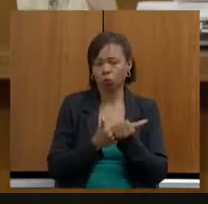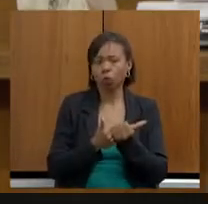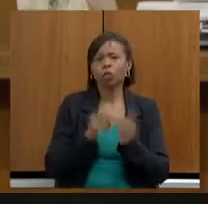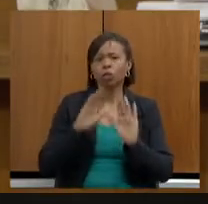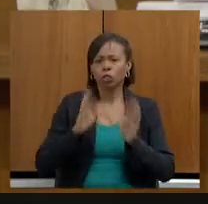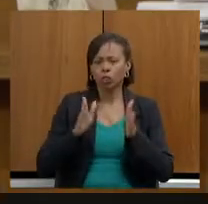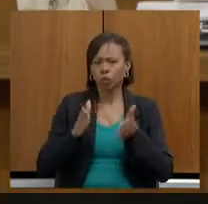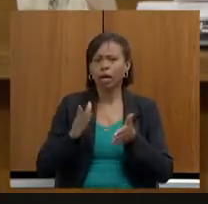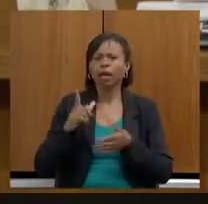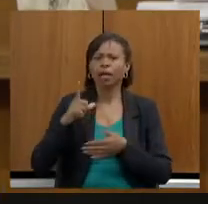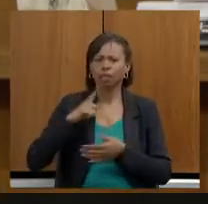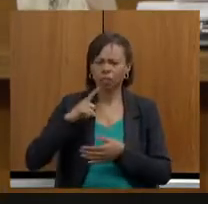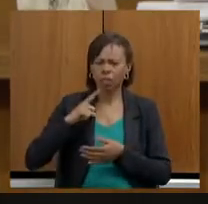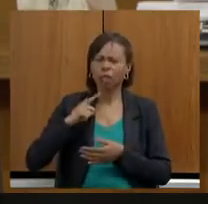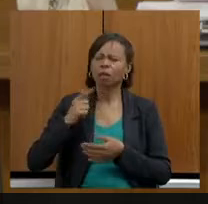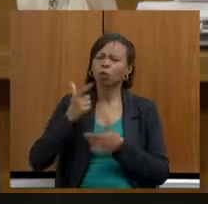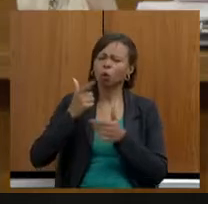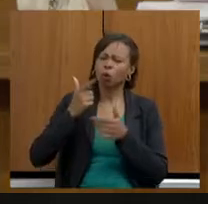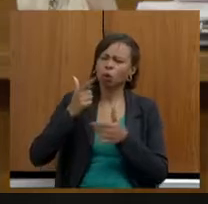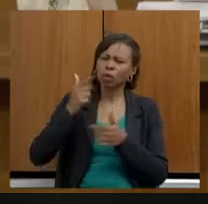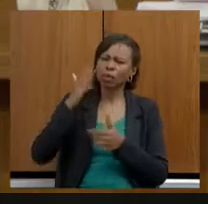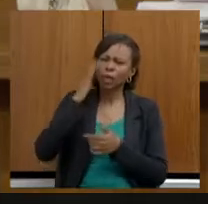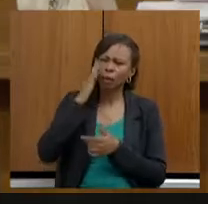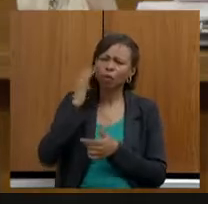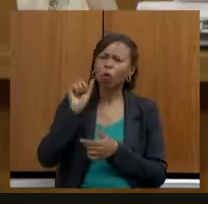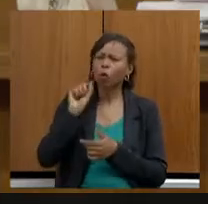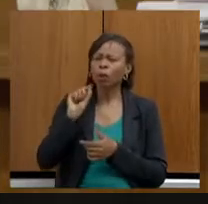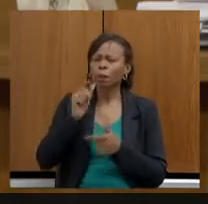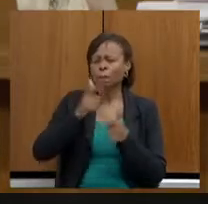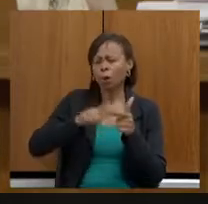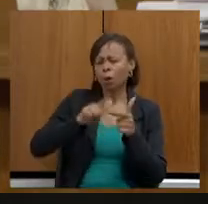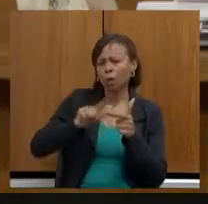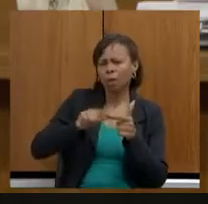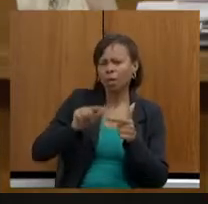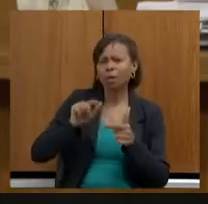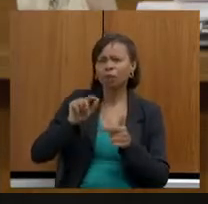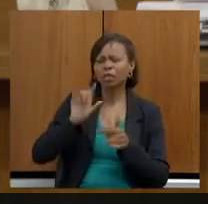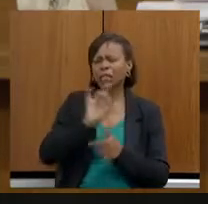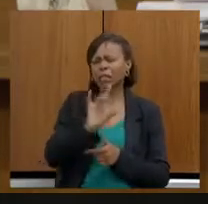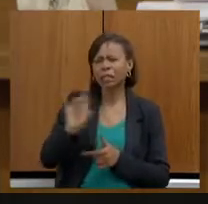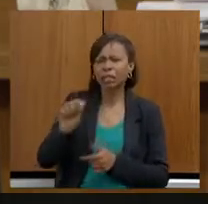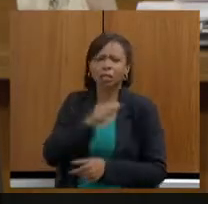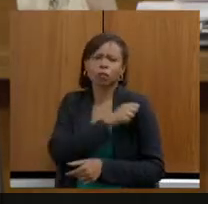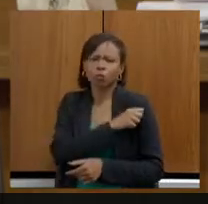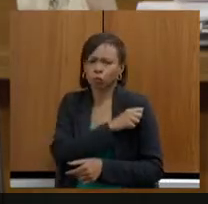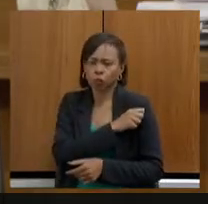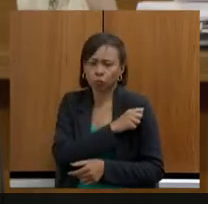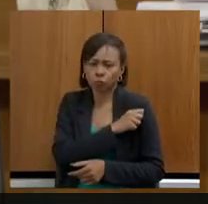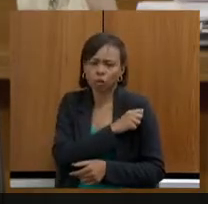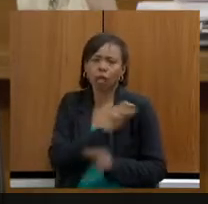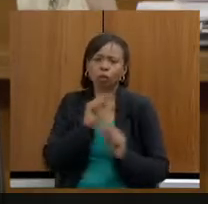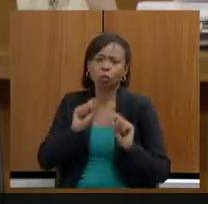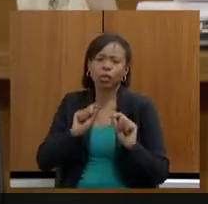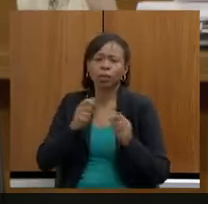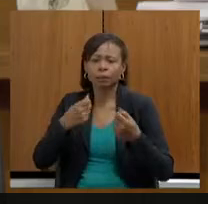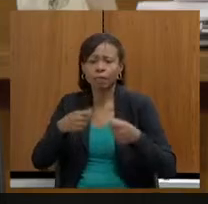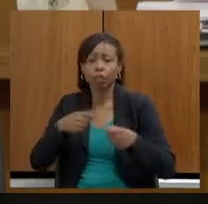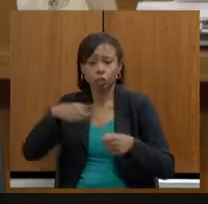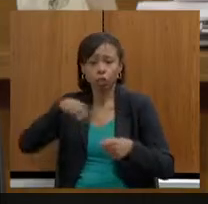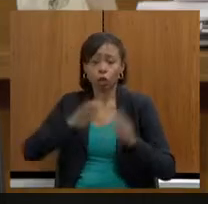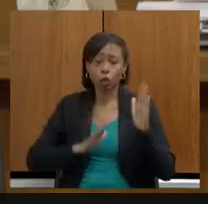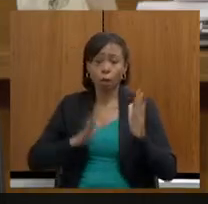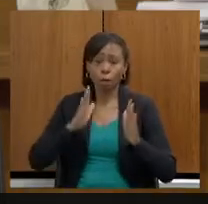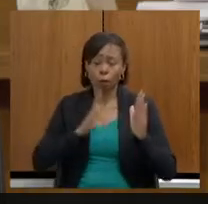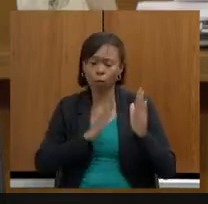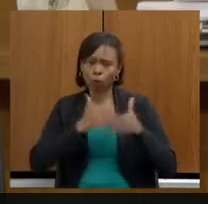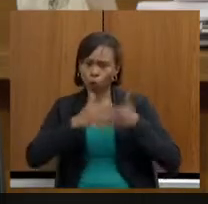muito clara das necessidades né das deficiências específicas dos Estudantes e consegue promover esse processo de contratação e